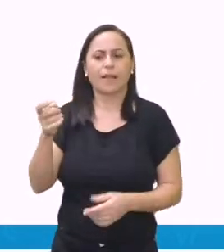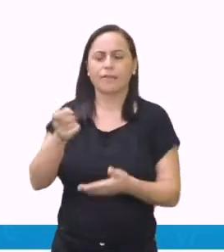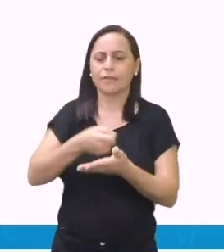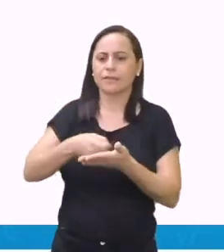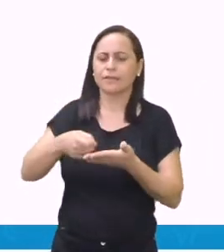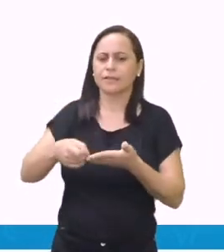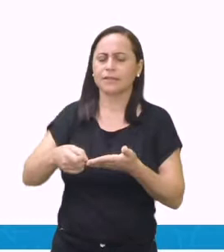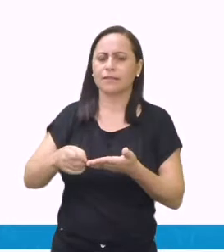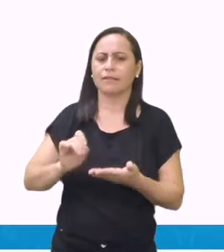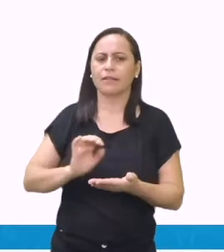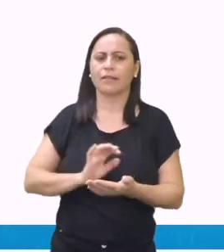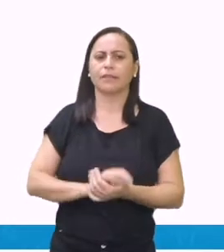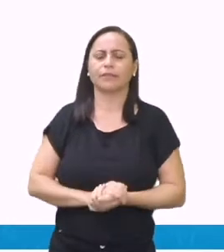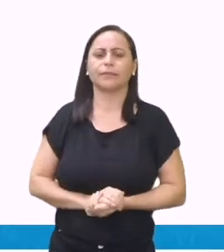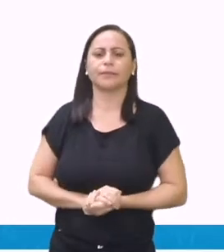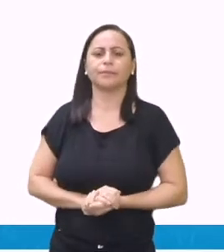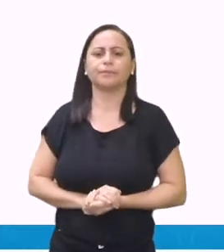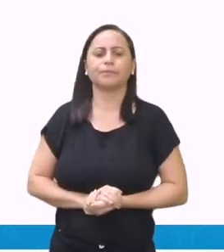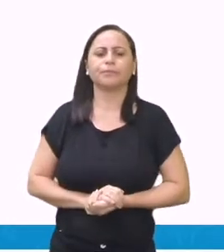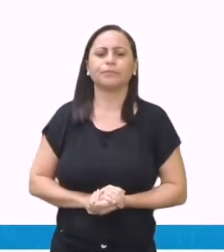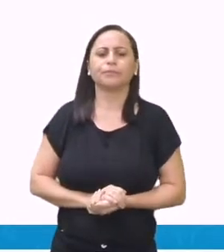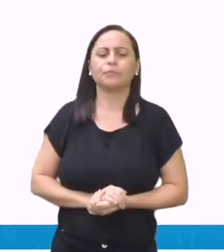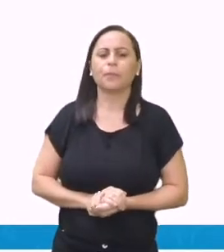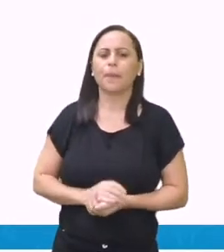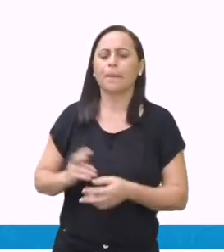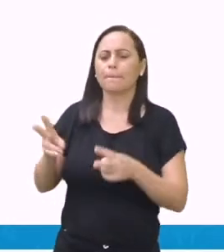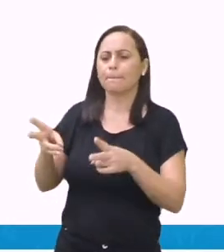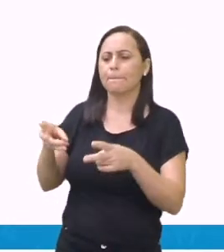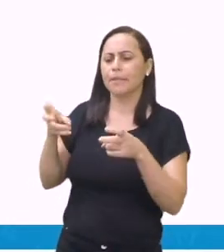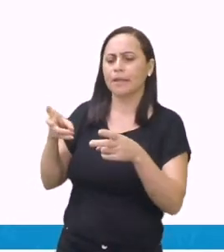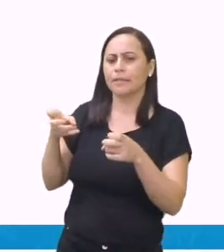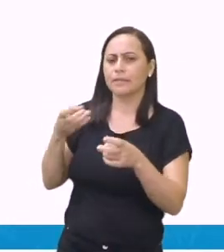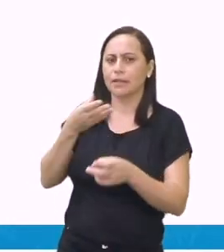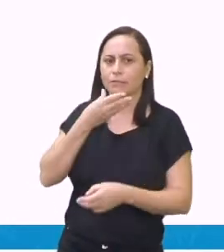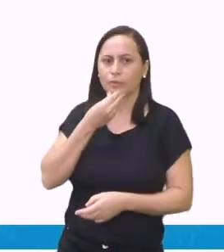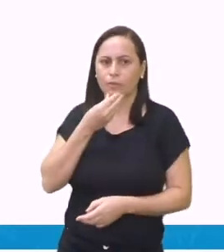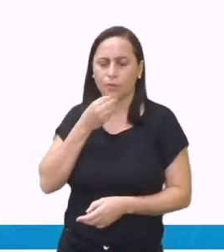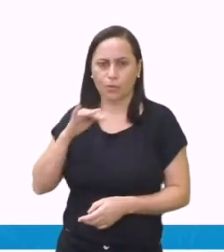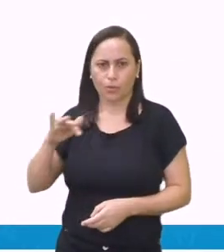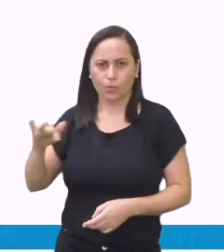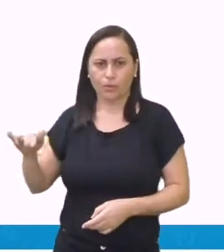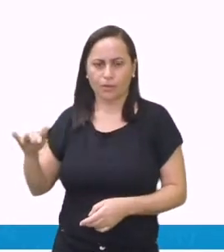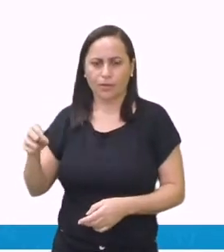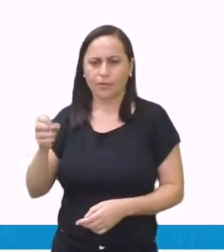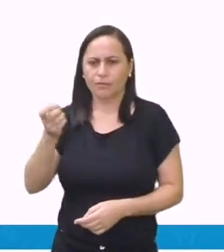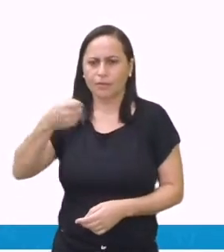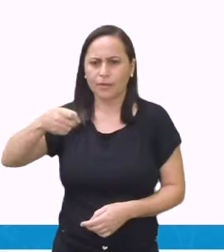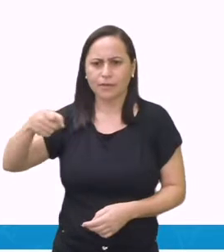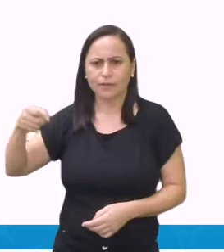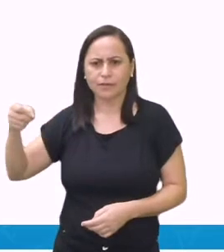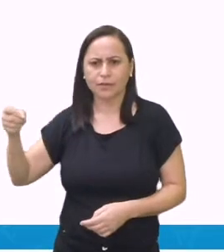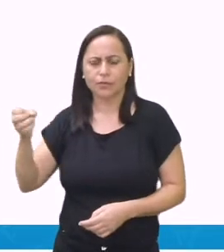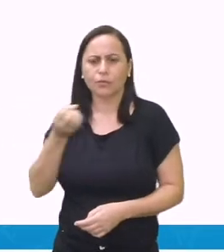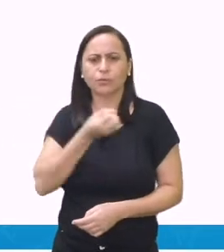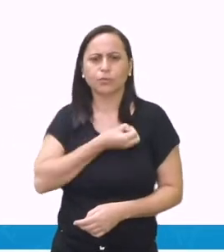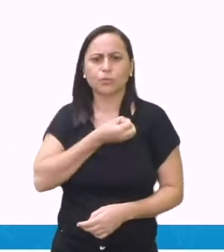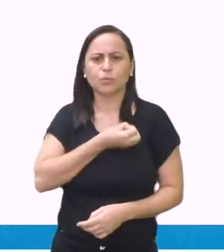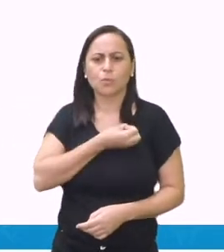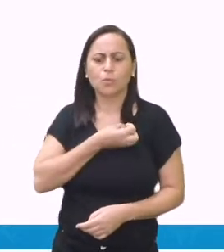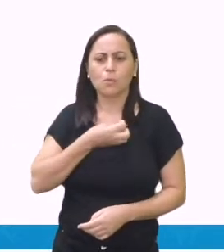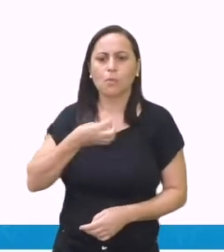extenso. Vamos observar aqui que o Gabriel, ele escreveu um número, porém com